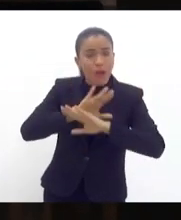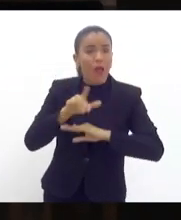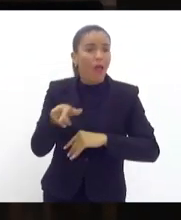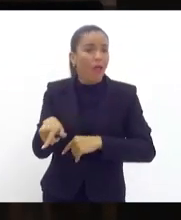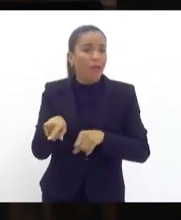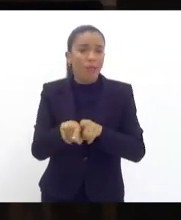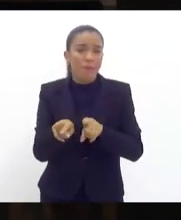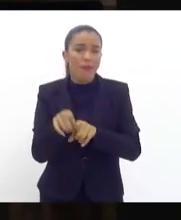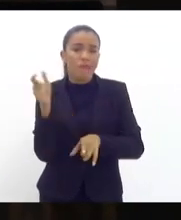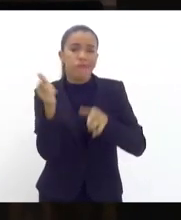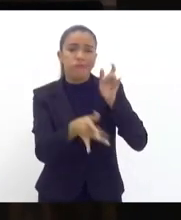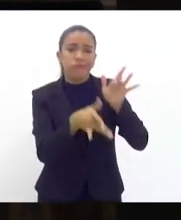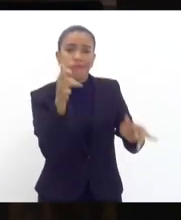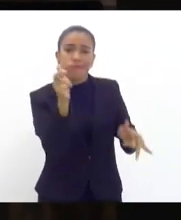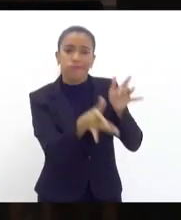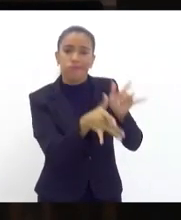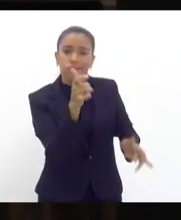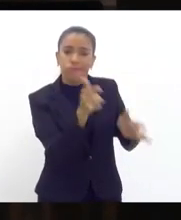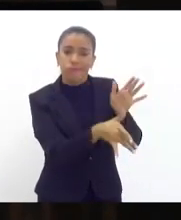que são descartados